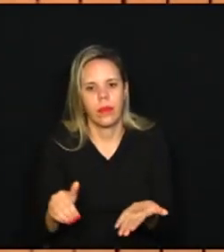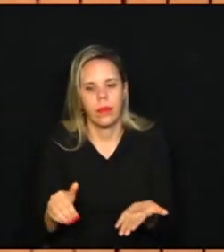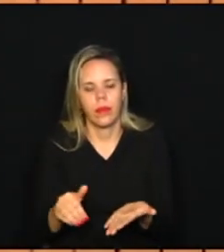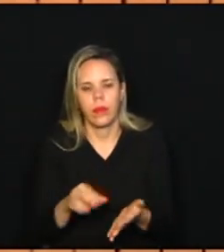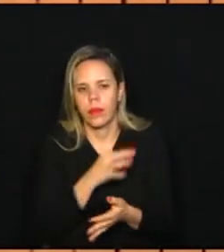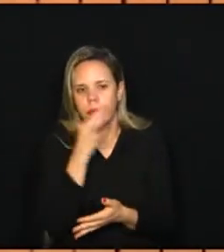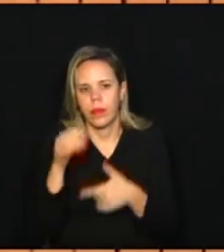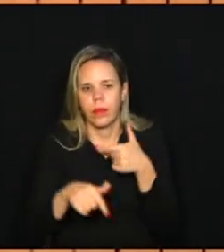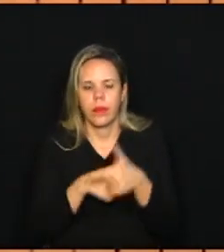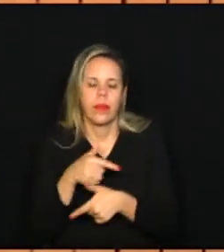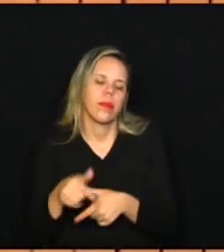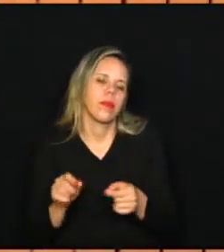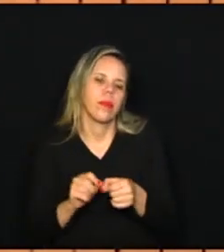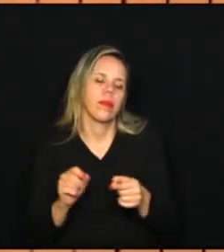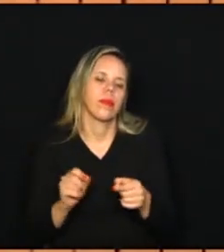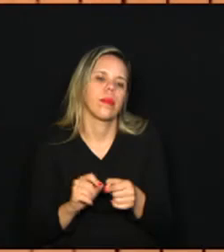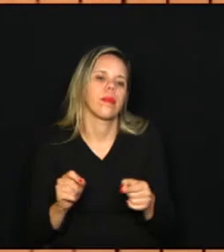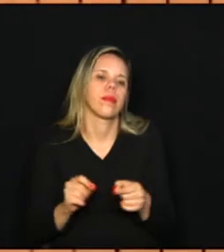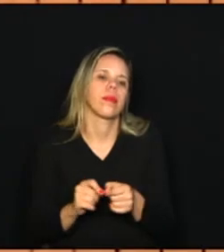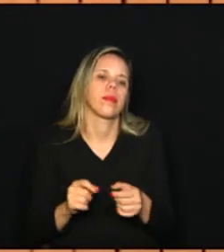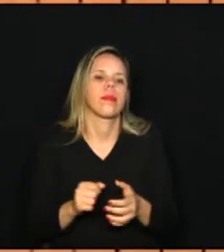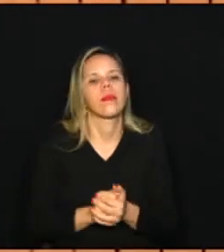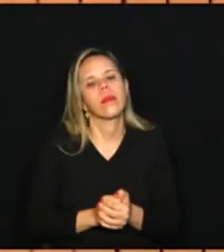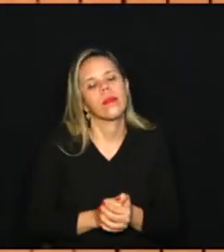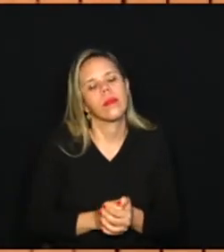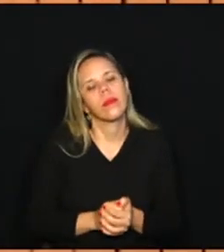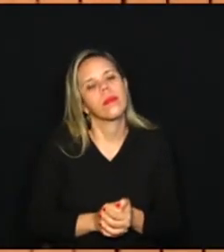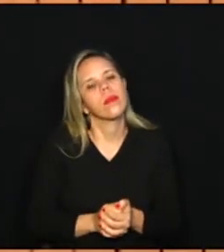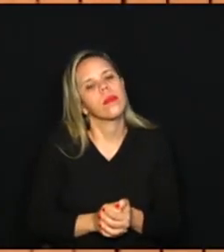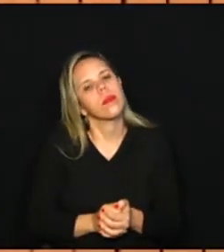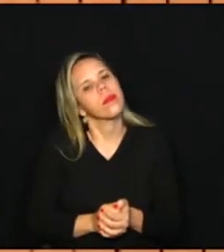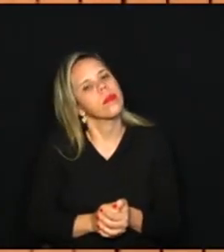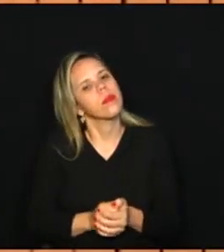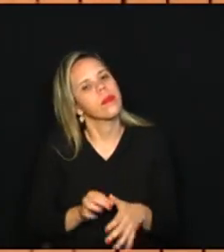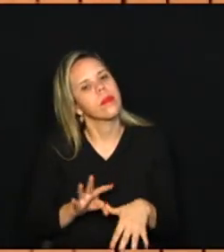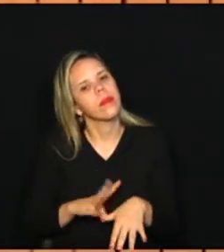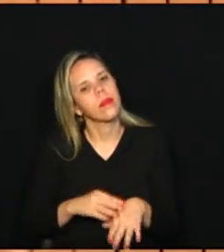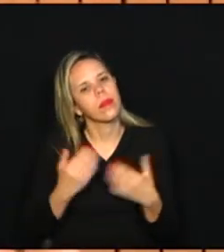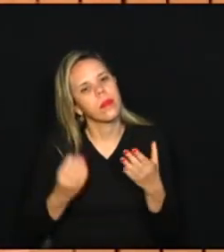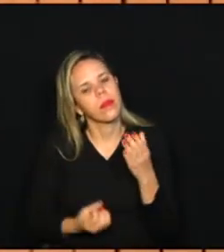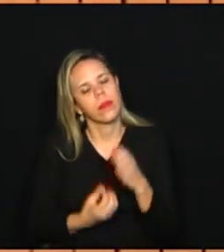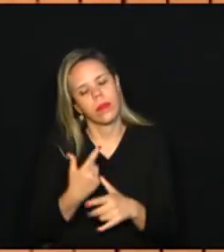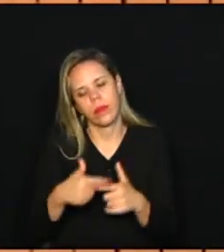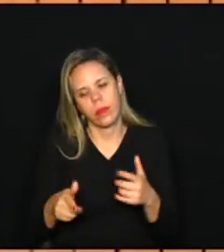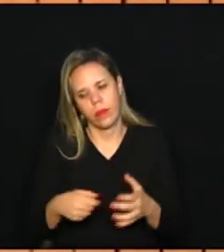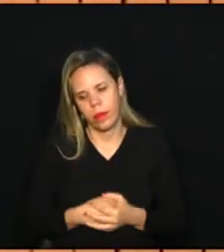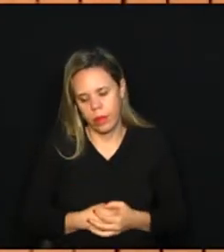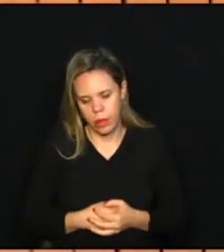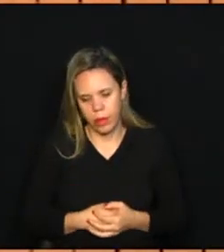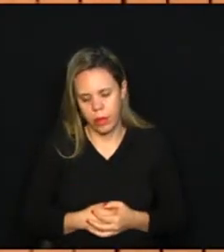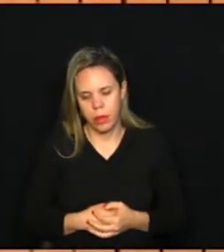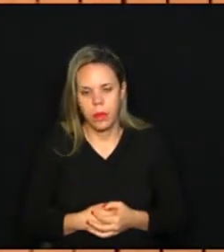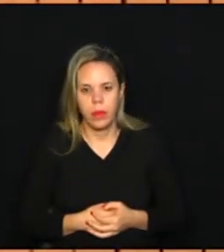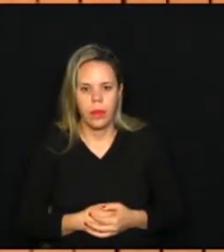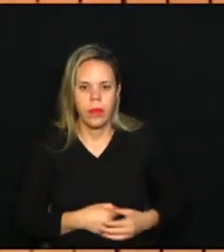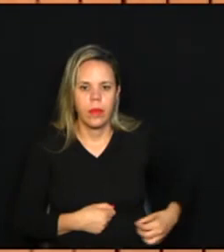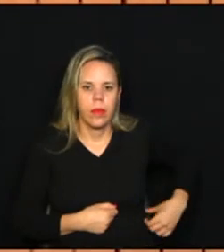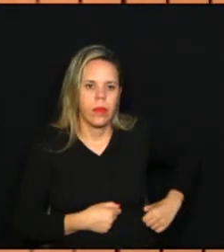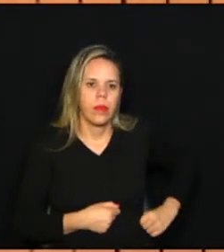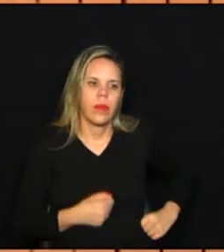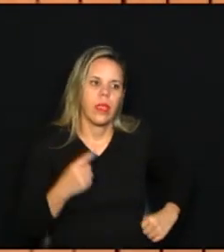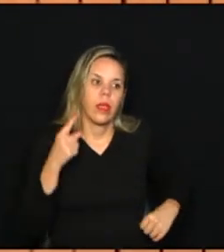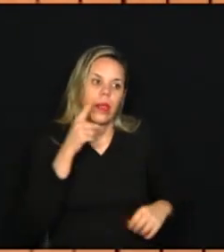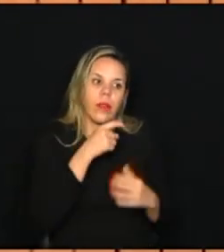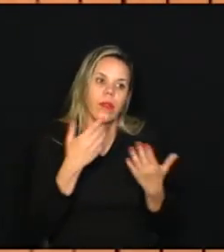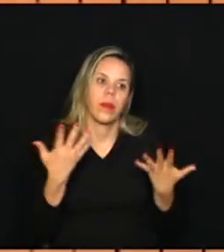excelente trabalho que tem feito frente, né, à doença que está aí, frente a esse enfrentamento que é muito difícil.